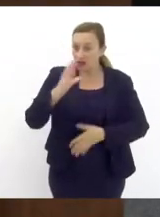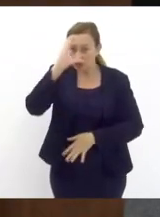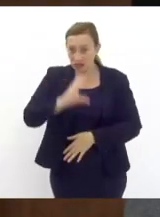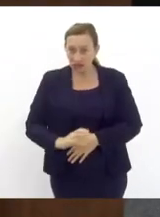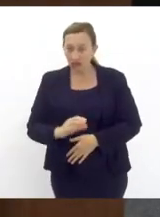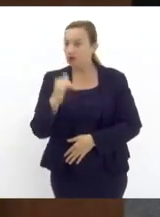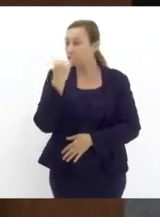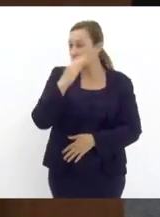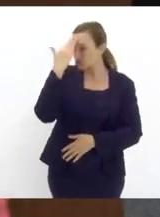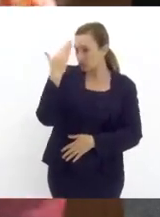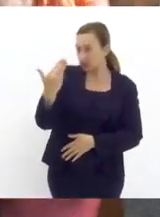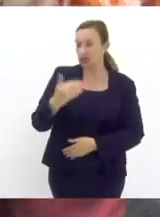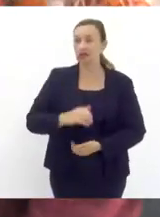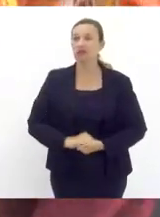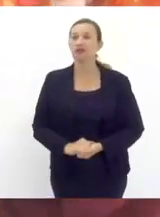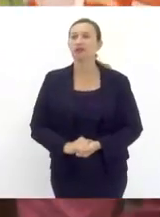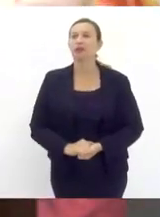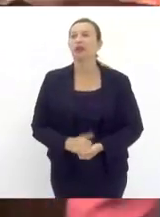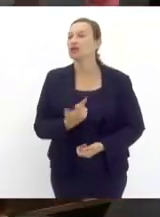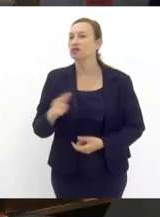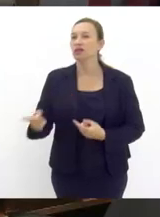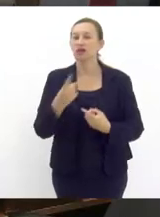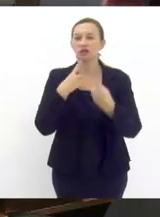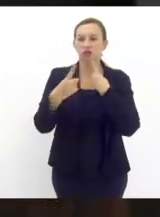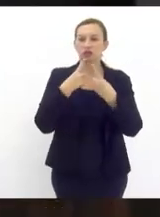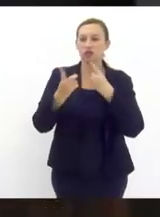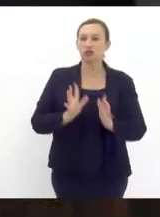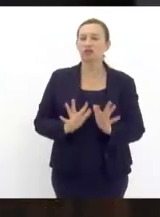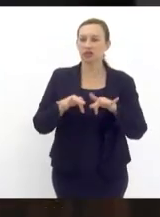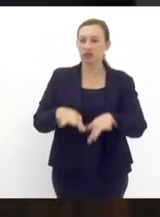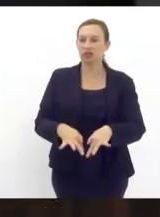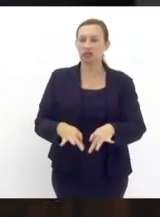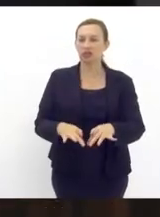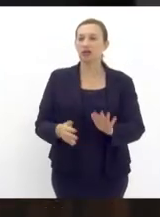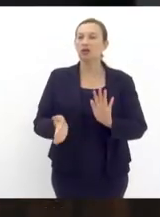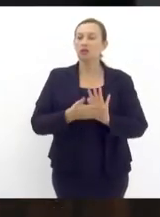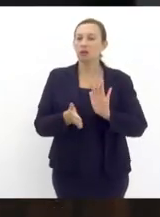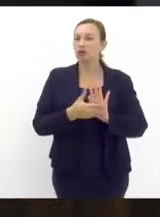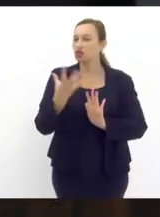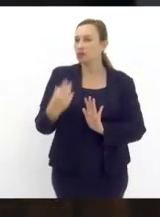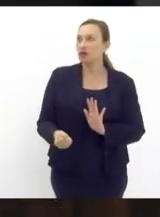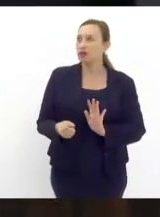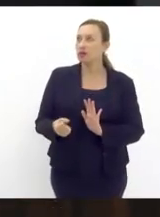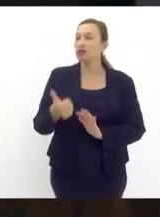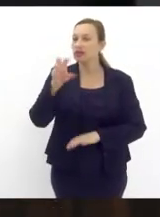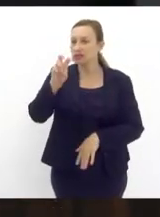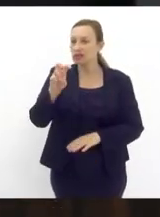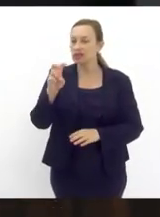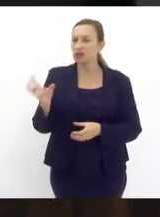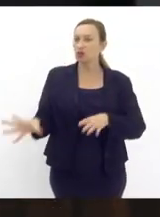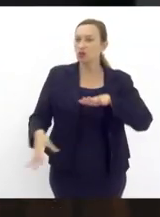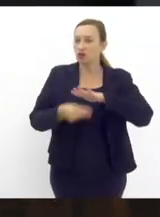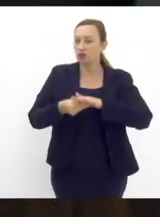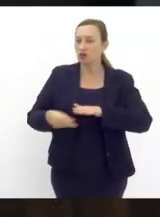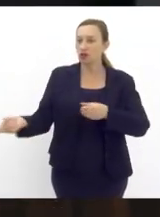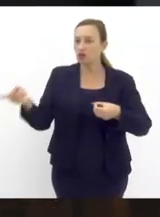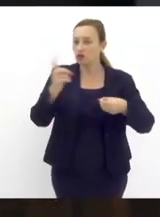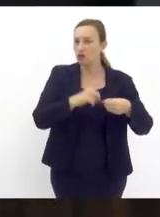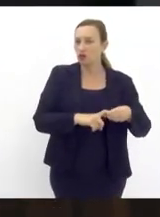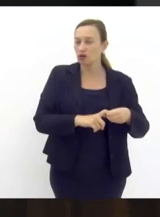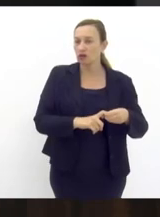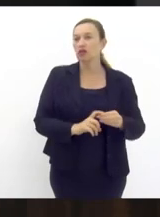muito obrigada não havendo mais o que Queira discutir encerrado a discussão apresenta proposta recebeu cinco emendas e retorna